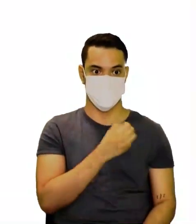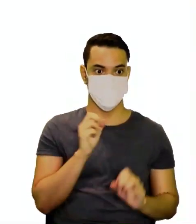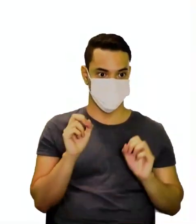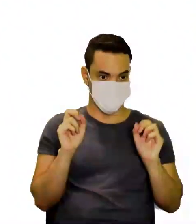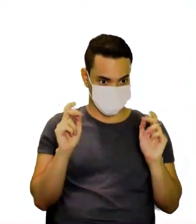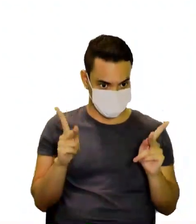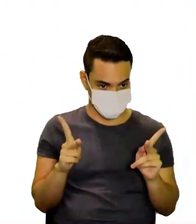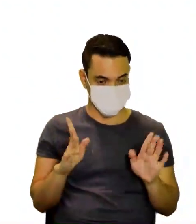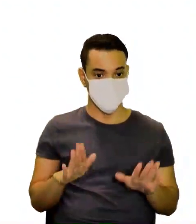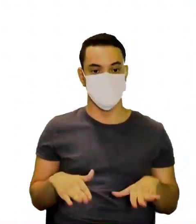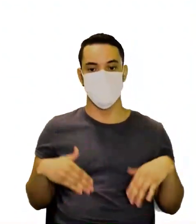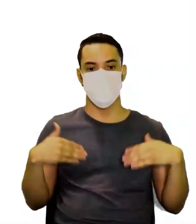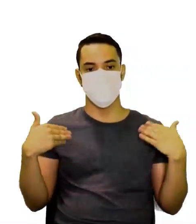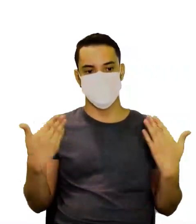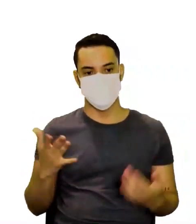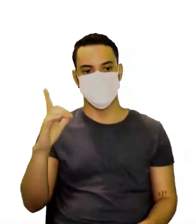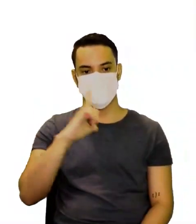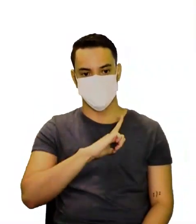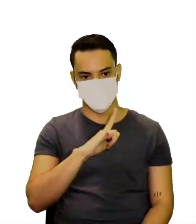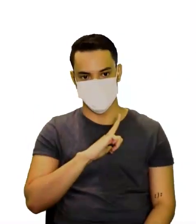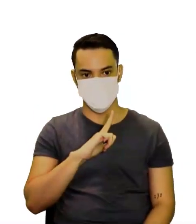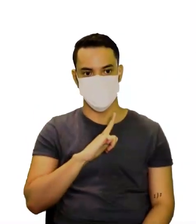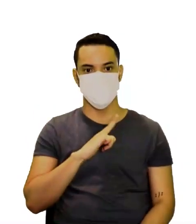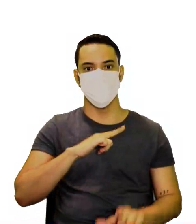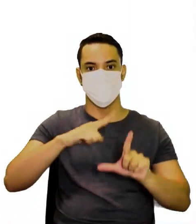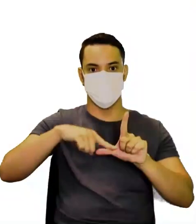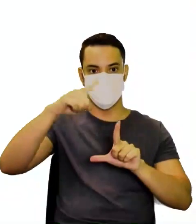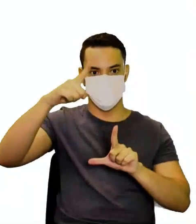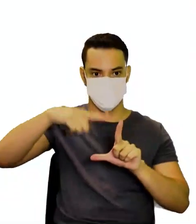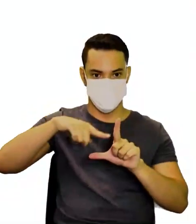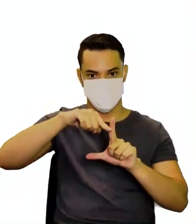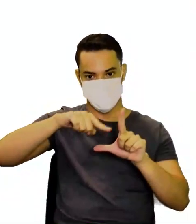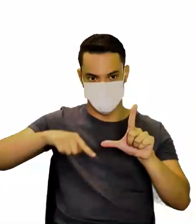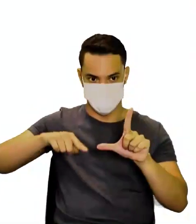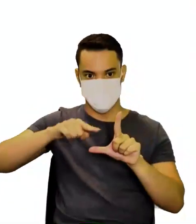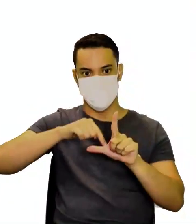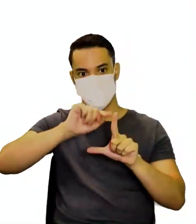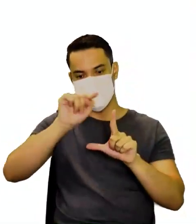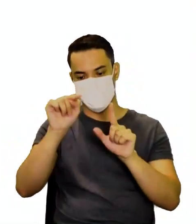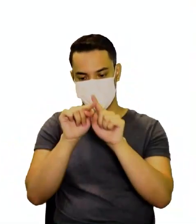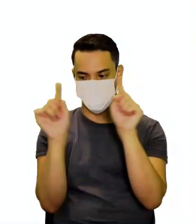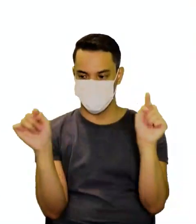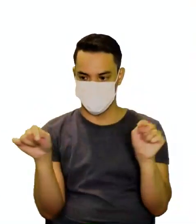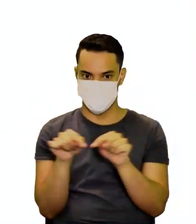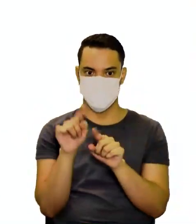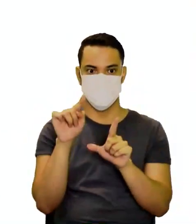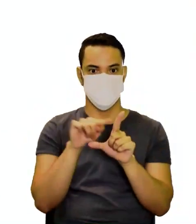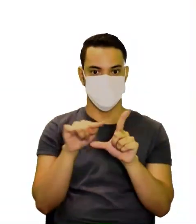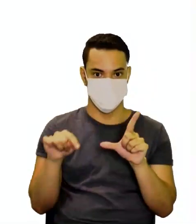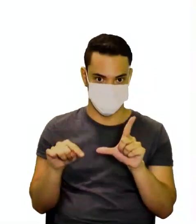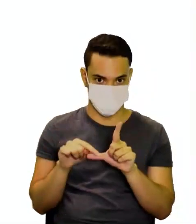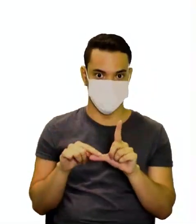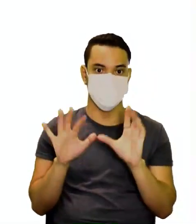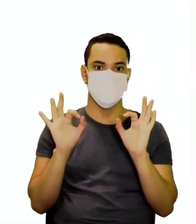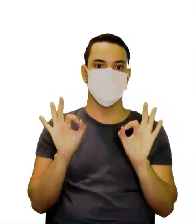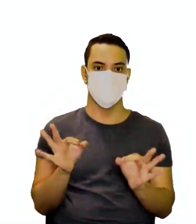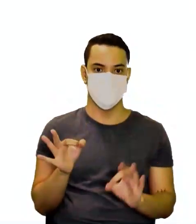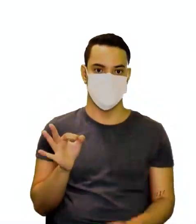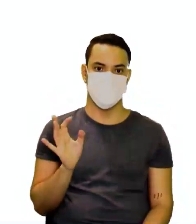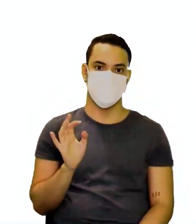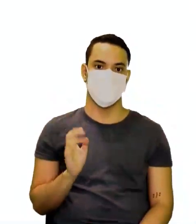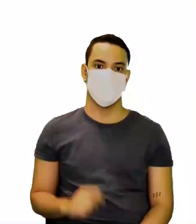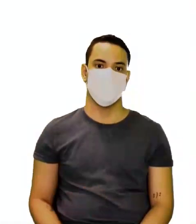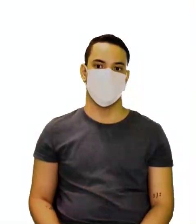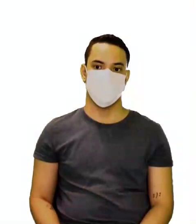ok? Bom, nós temos o gráfico, né, pessoal? Nós temos o gráfico aqui, ó. Geralmente, nesse gráfico, a eletromotriz